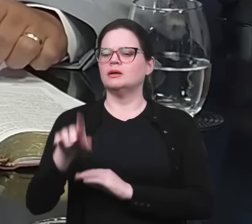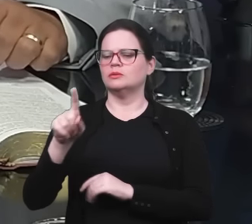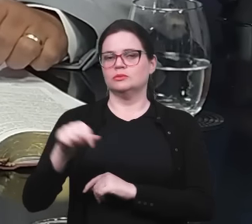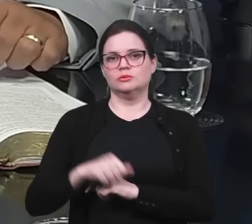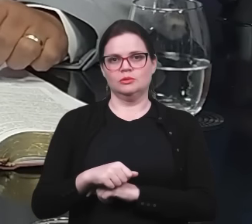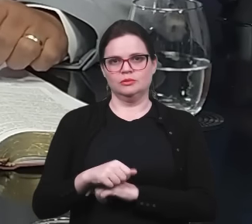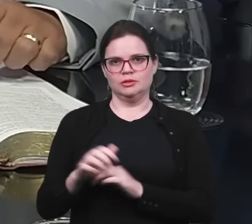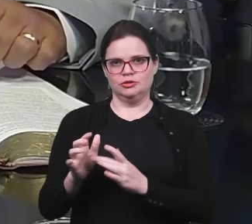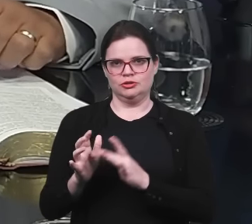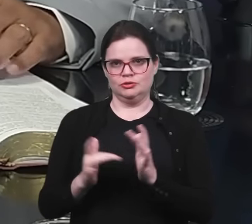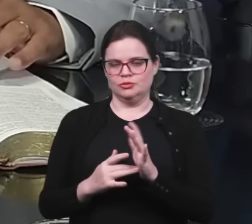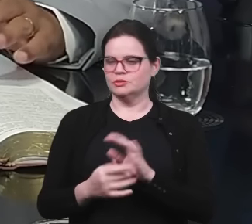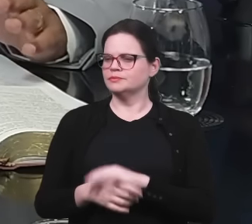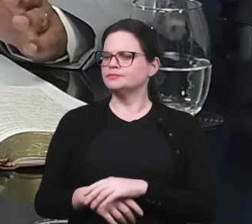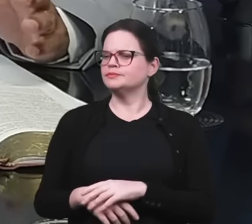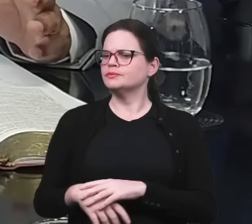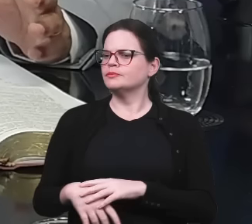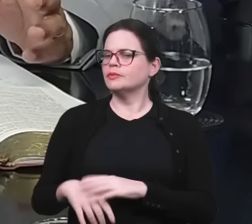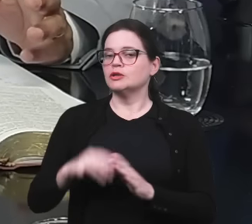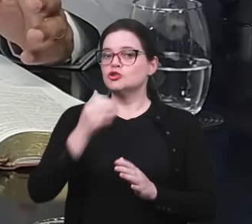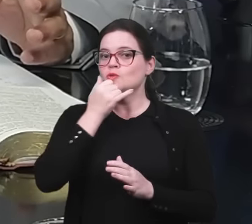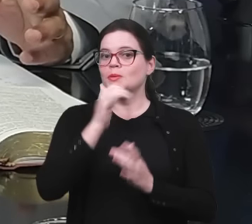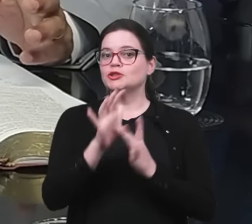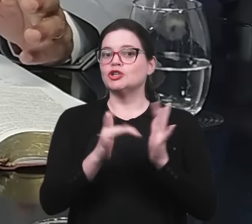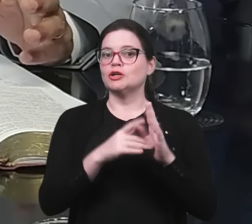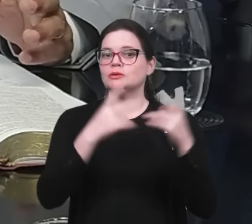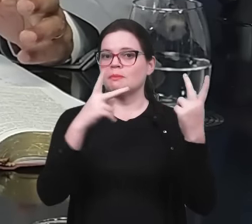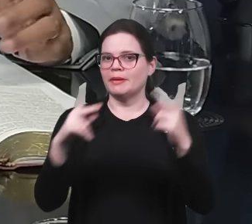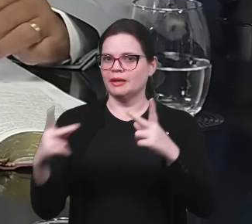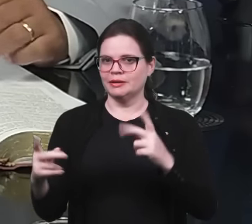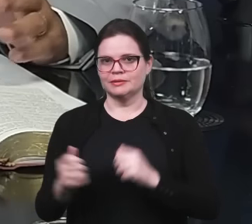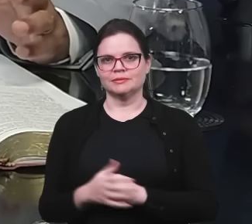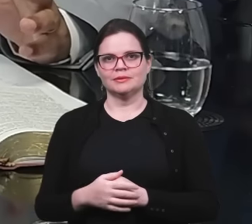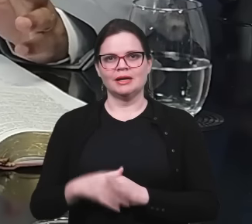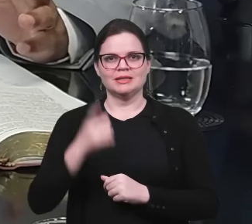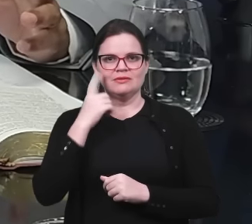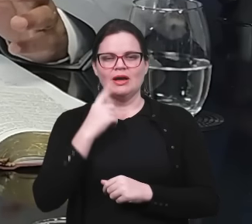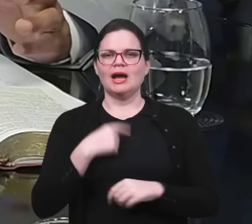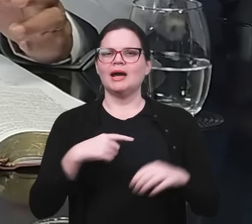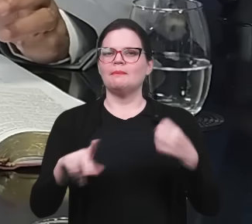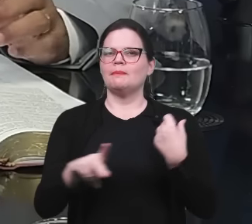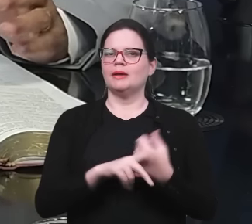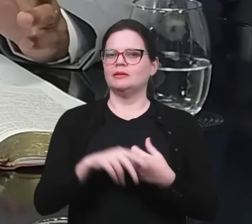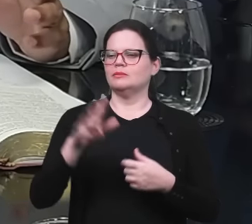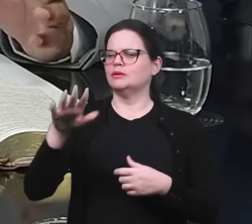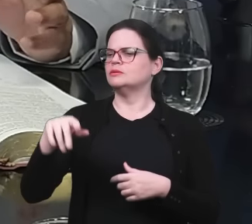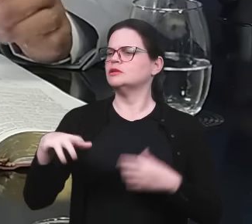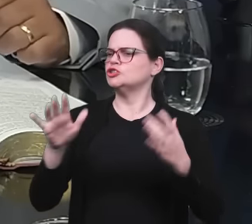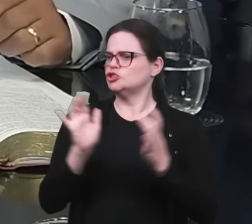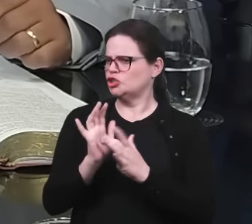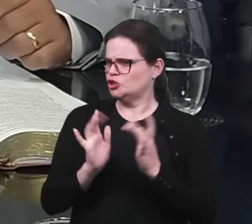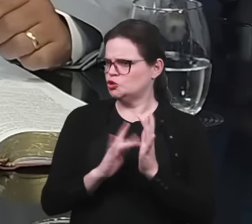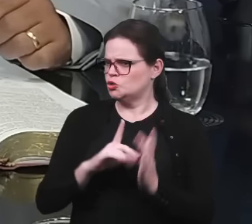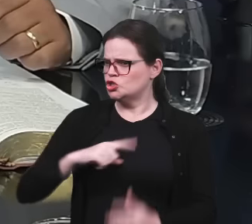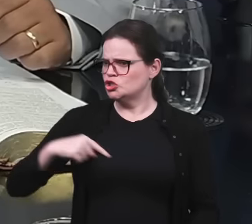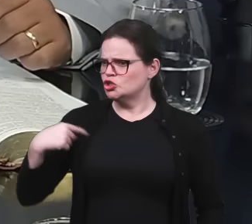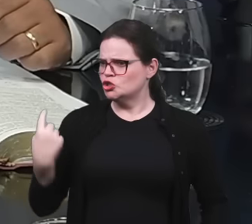Senhor, nós que deixamos tudo, né? Eu acho que deve ter até enchido a boca, né? Tudo para